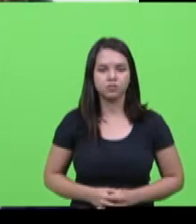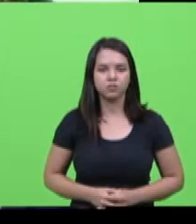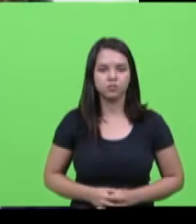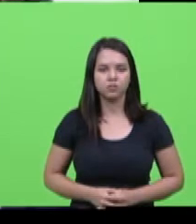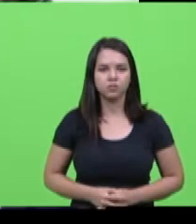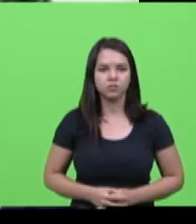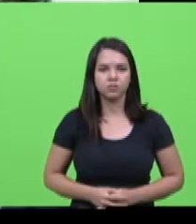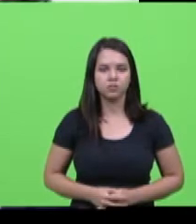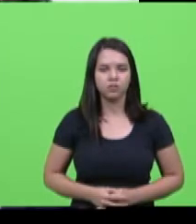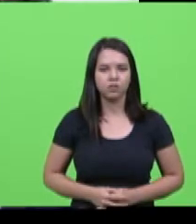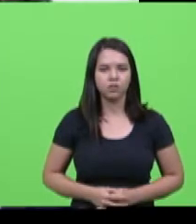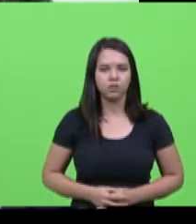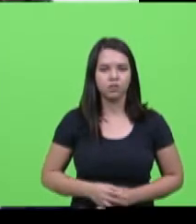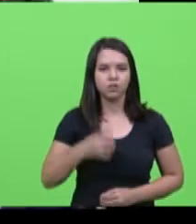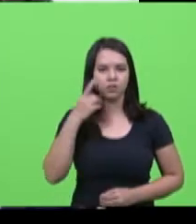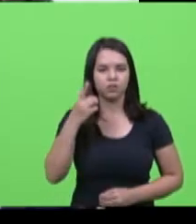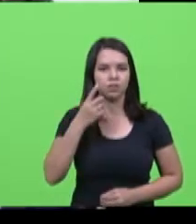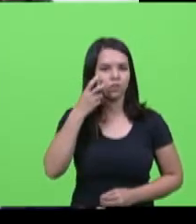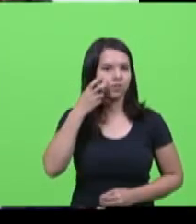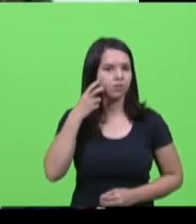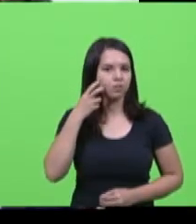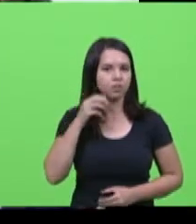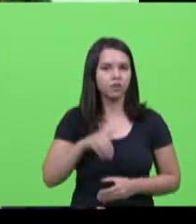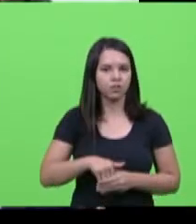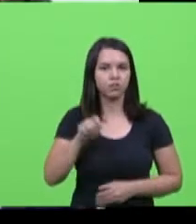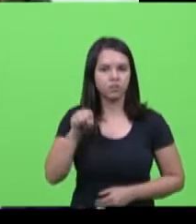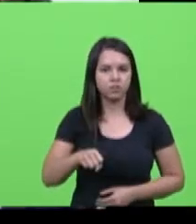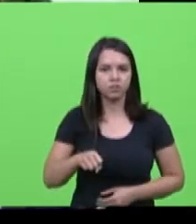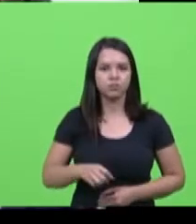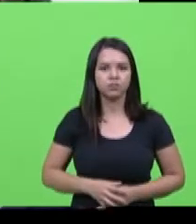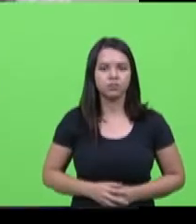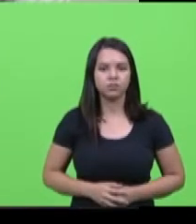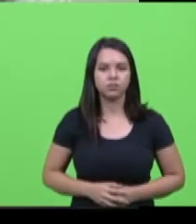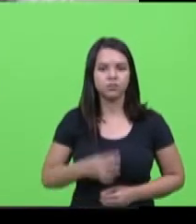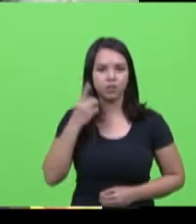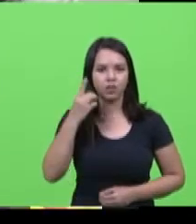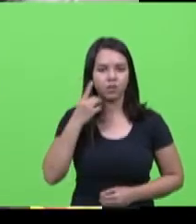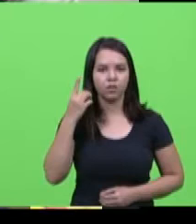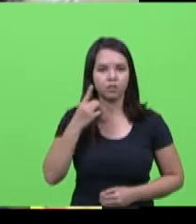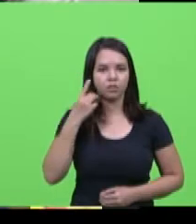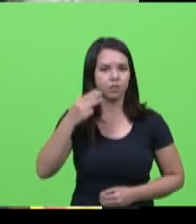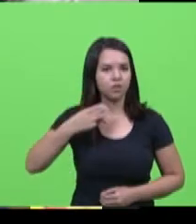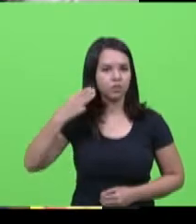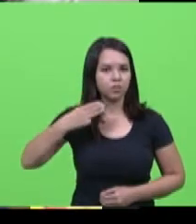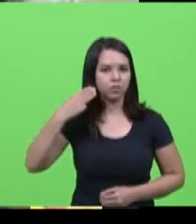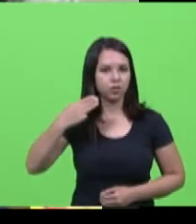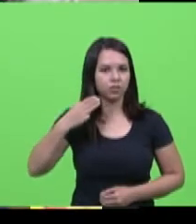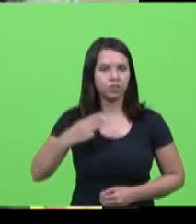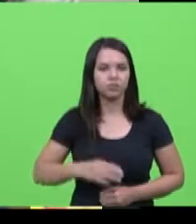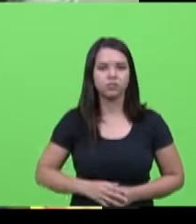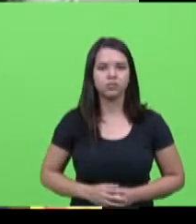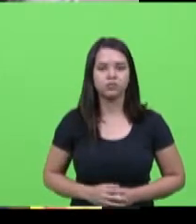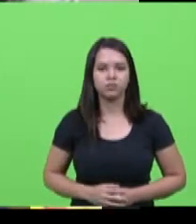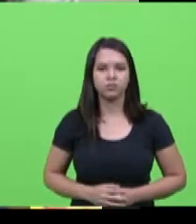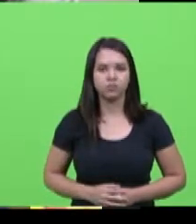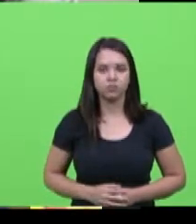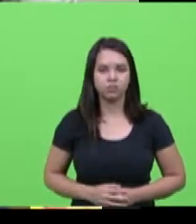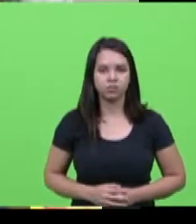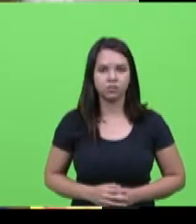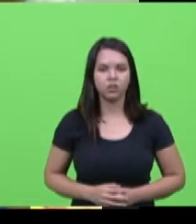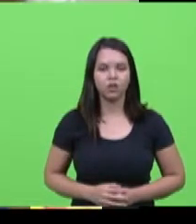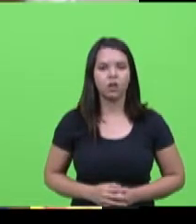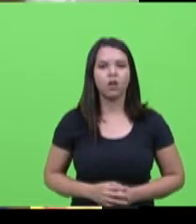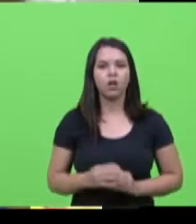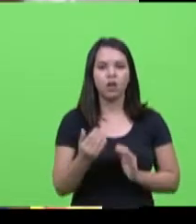Deputado Luiz Fernando Vampiro. Sim, presidente. Deputado Marcos Machado. Presidente, depois das alterações